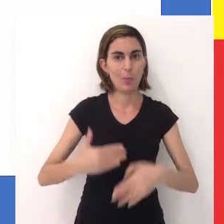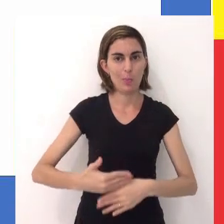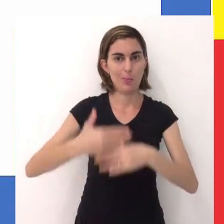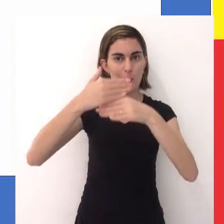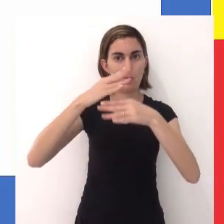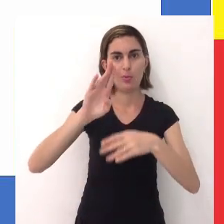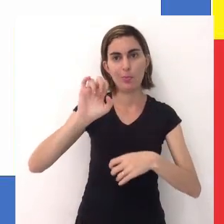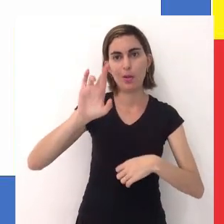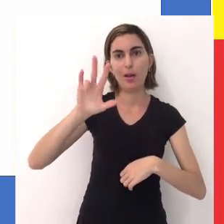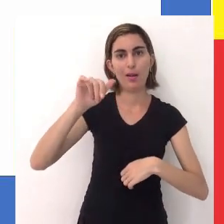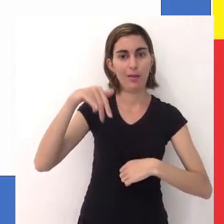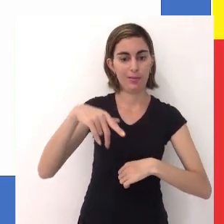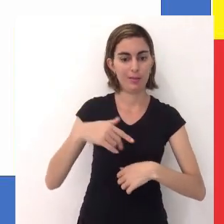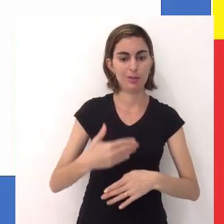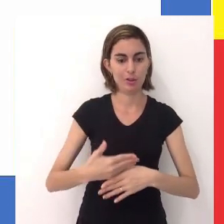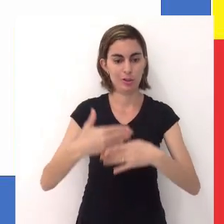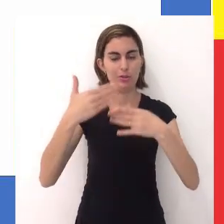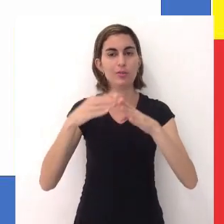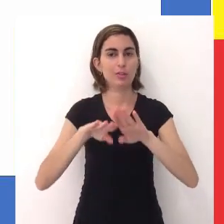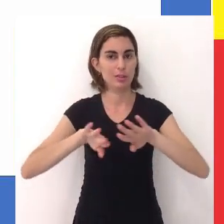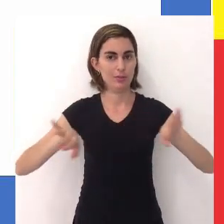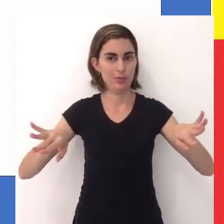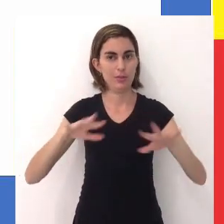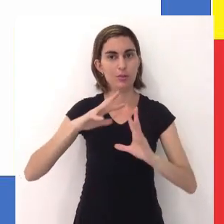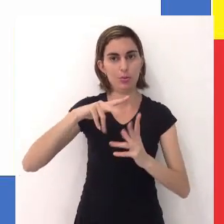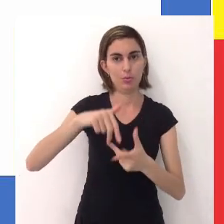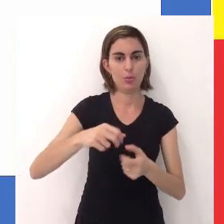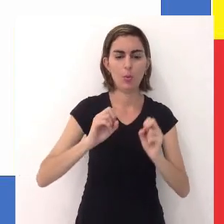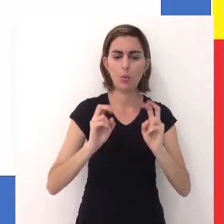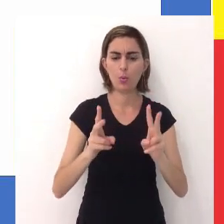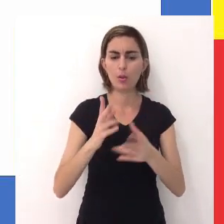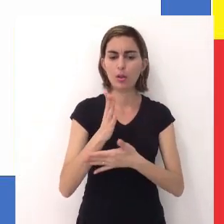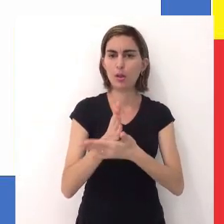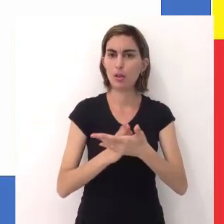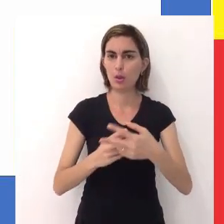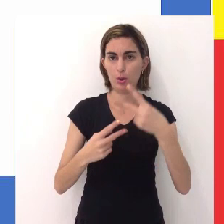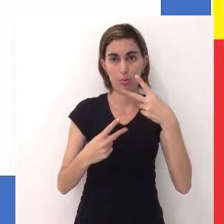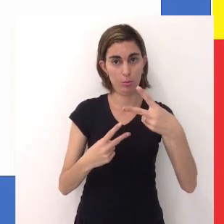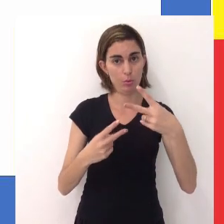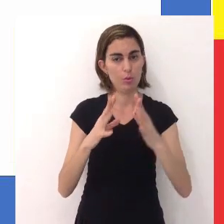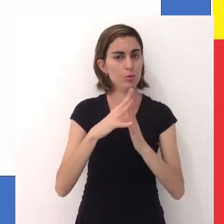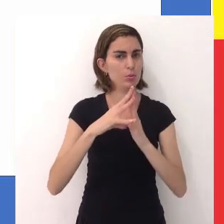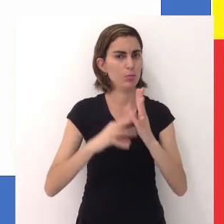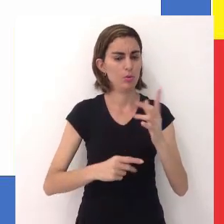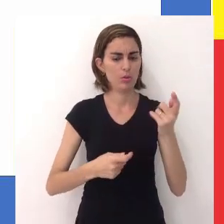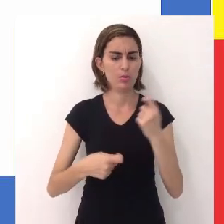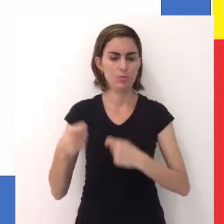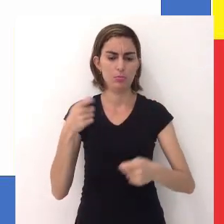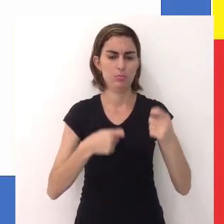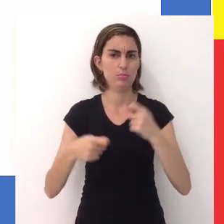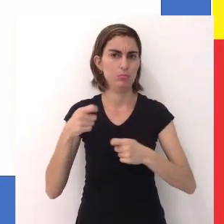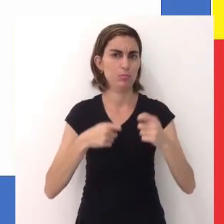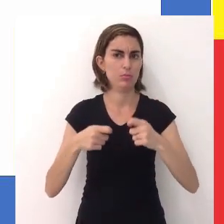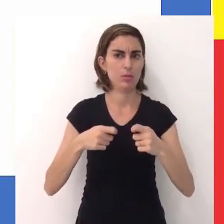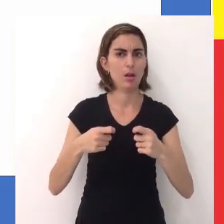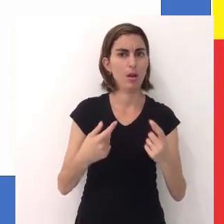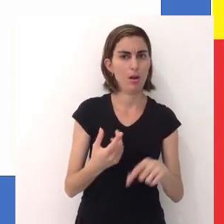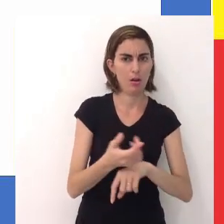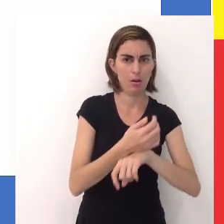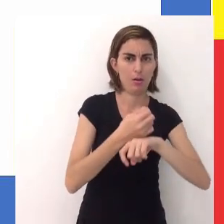Berlim, simbolizando aí a divisão do mundo, ok? O mundo vai ser dividido em dois modelos econômicos, tá?